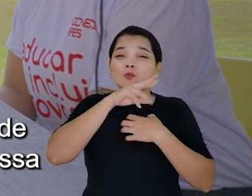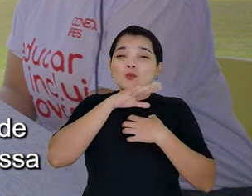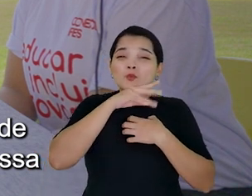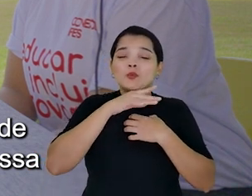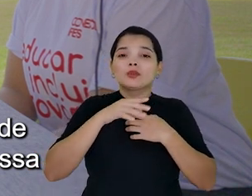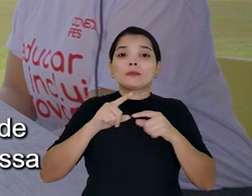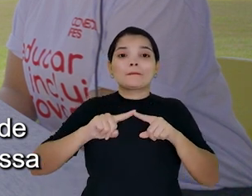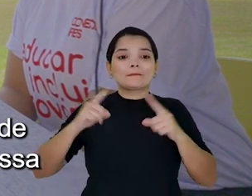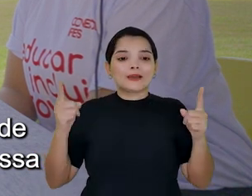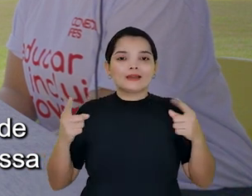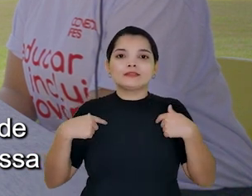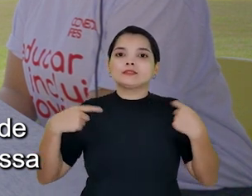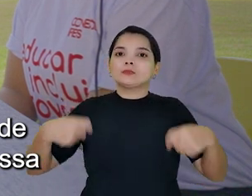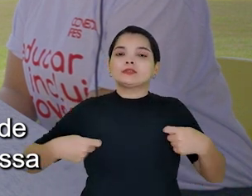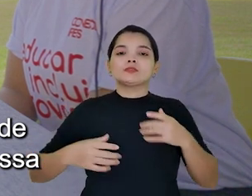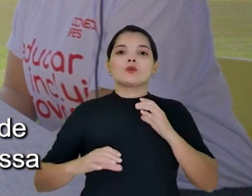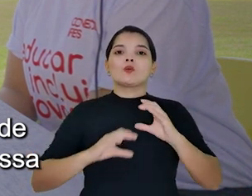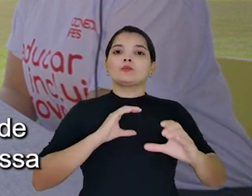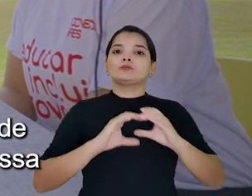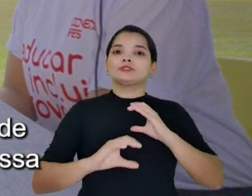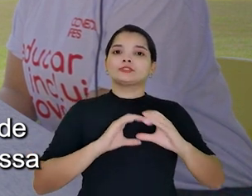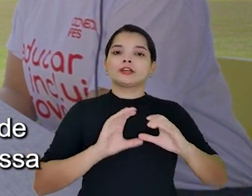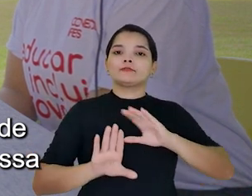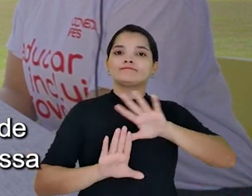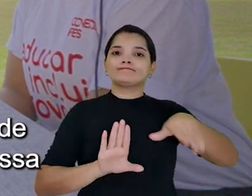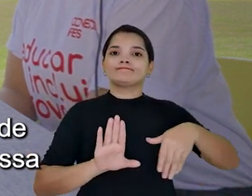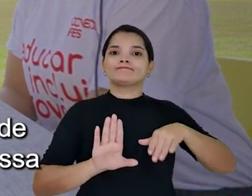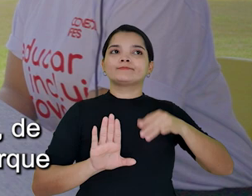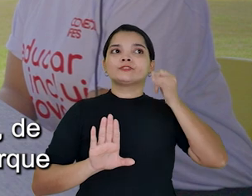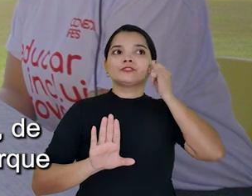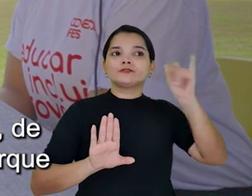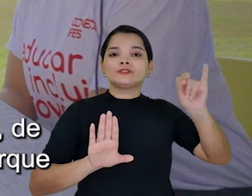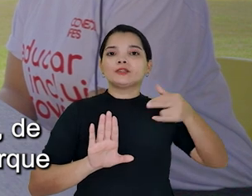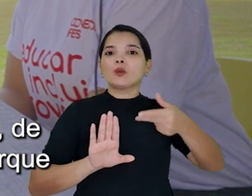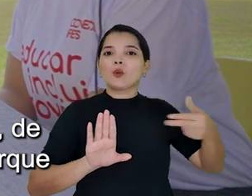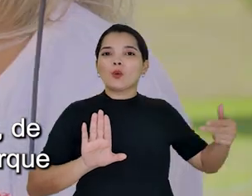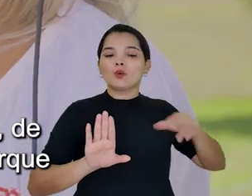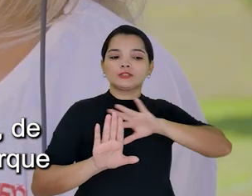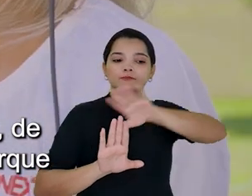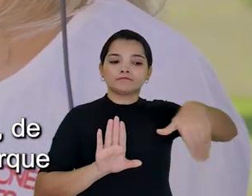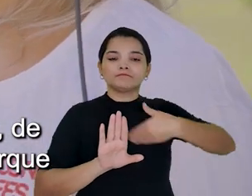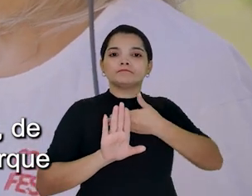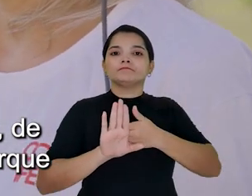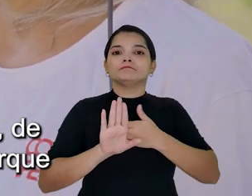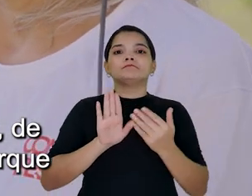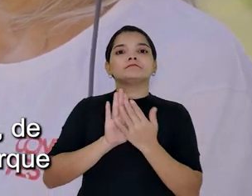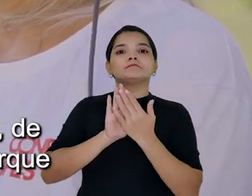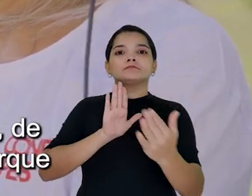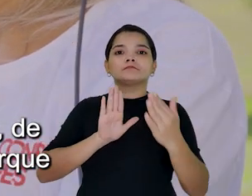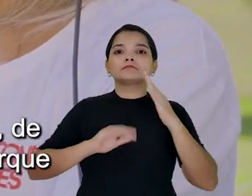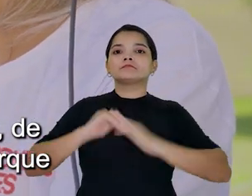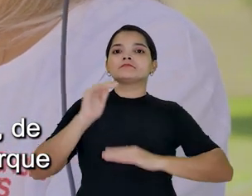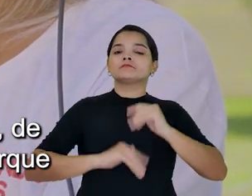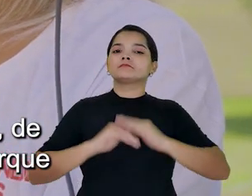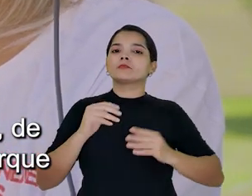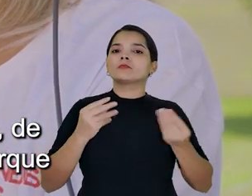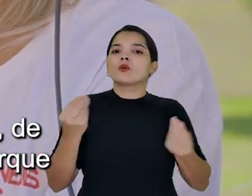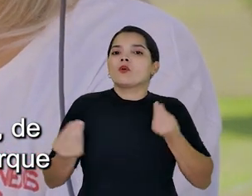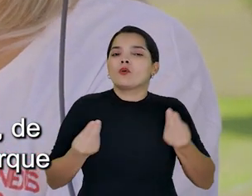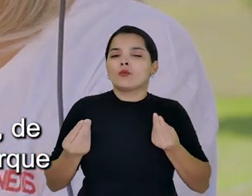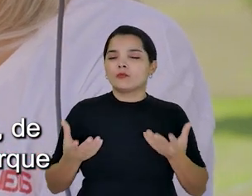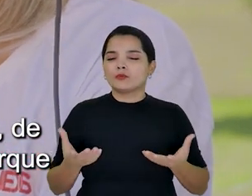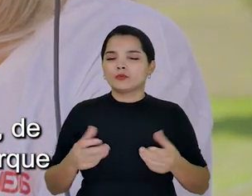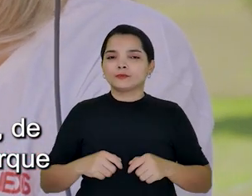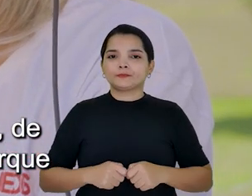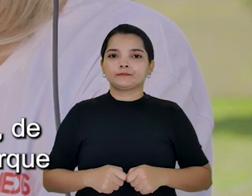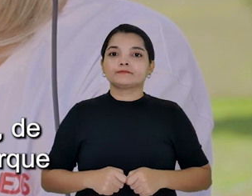forma que a minha comunicação não reflita essa negatividade isso eh é